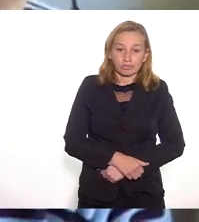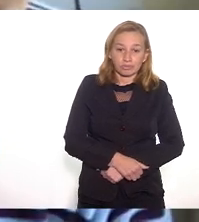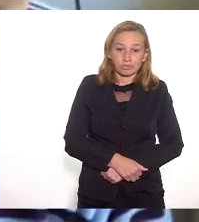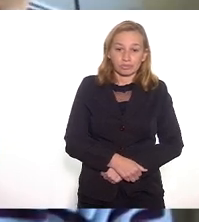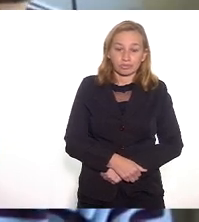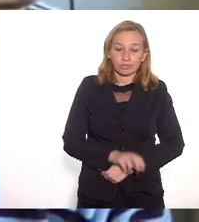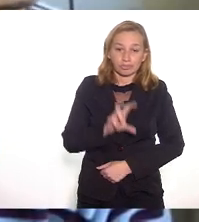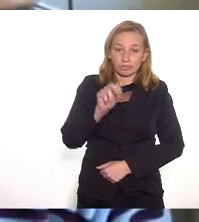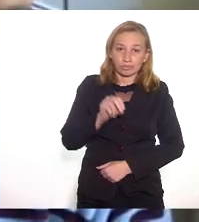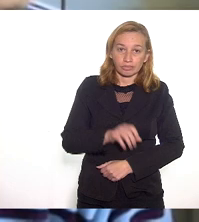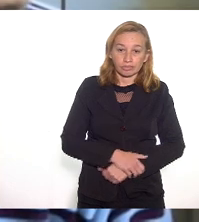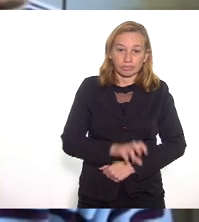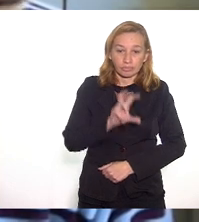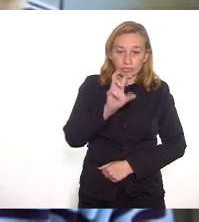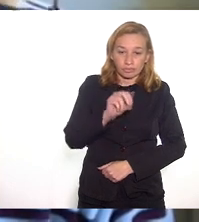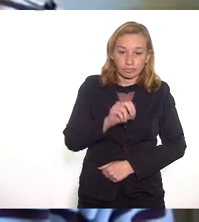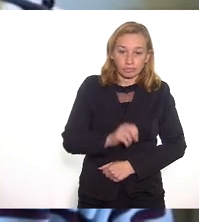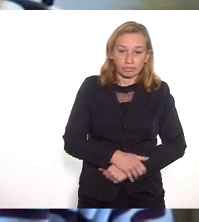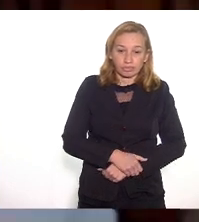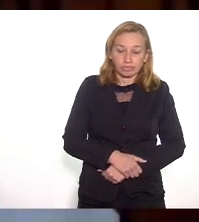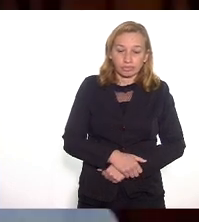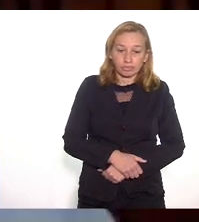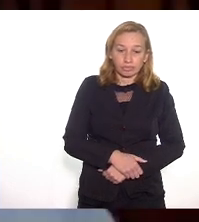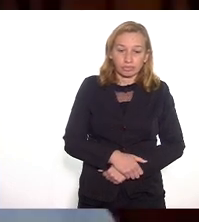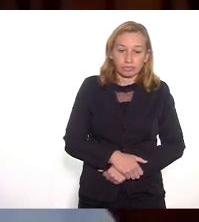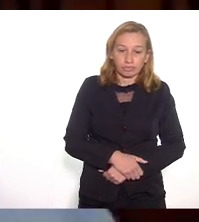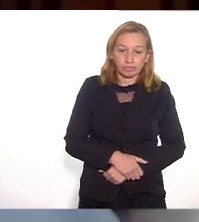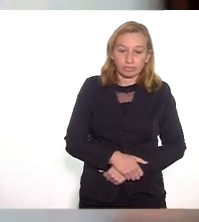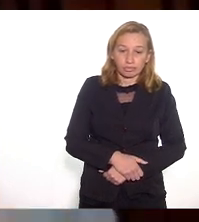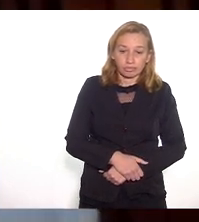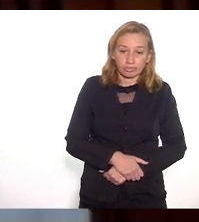50. 50, vamos seguir mais um pouquinho.